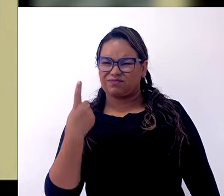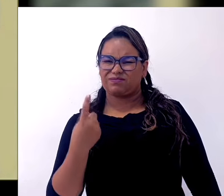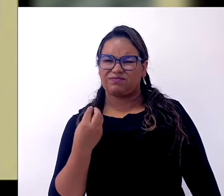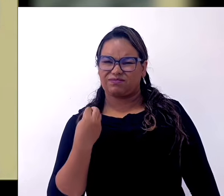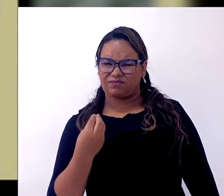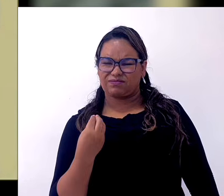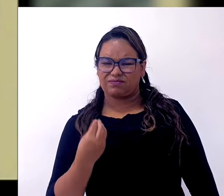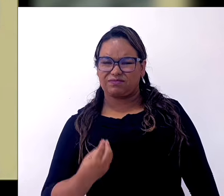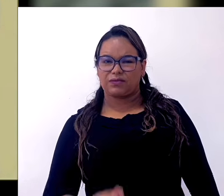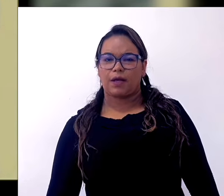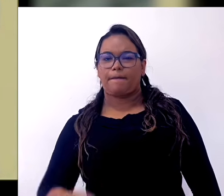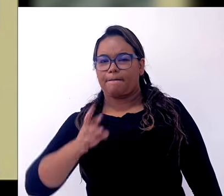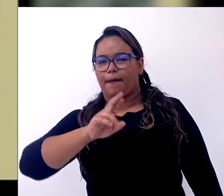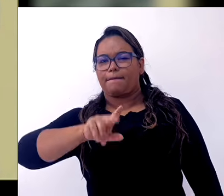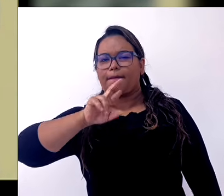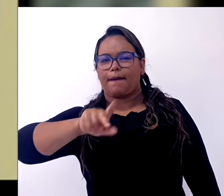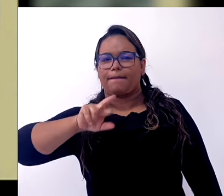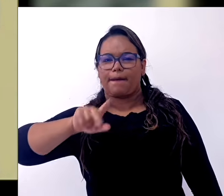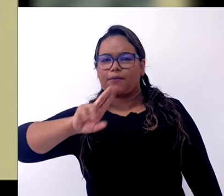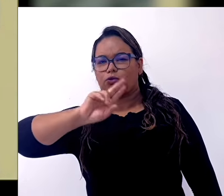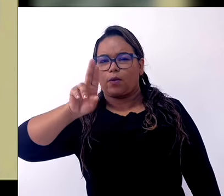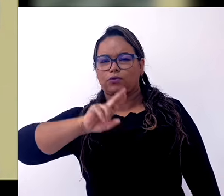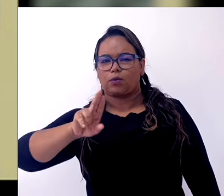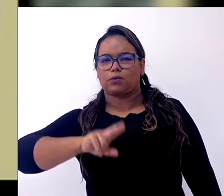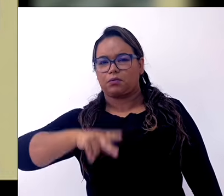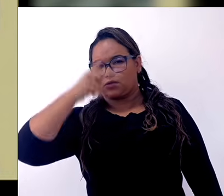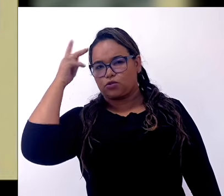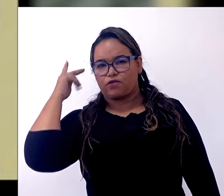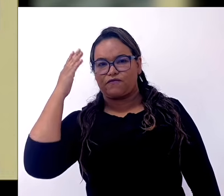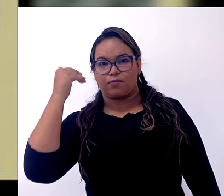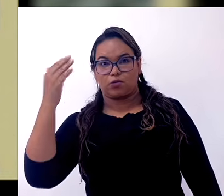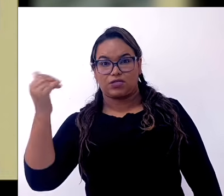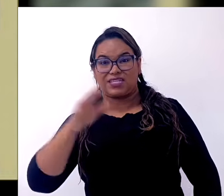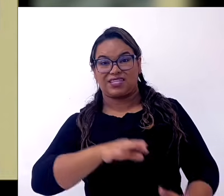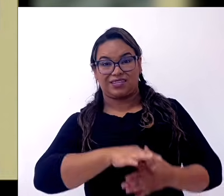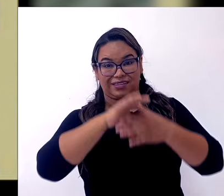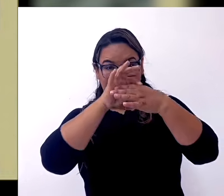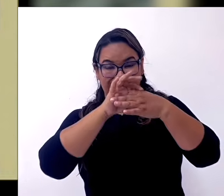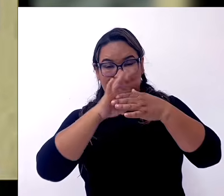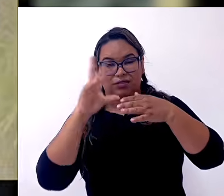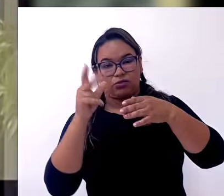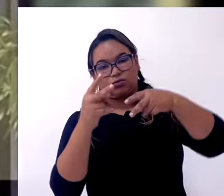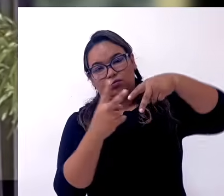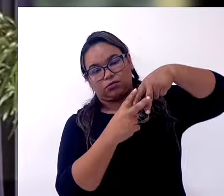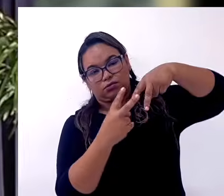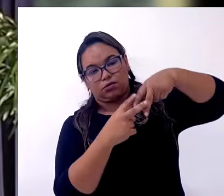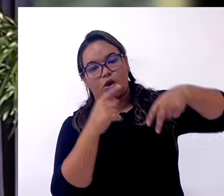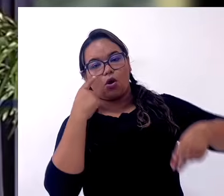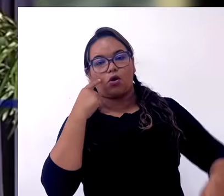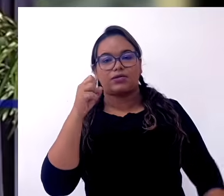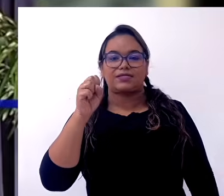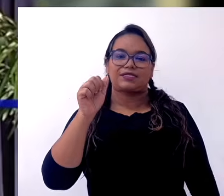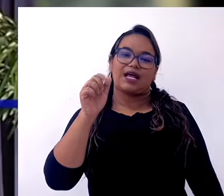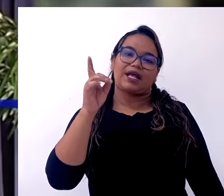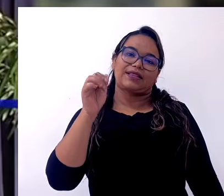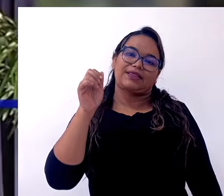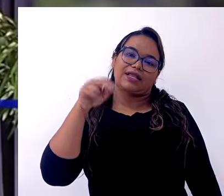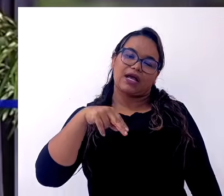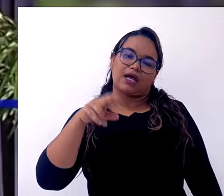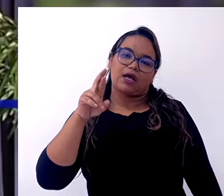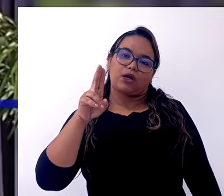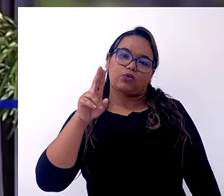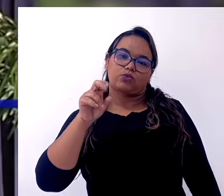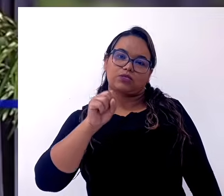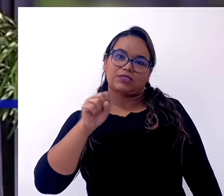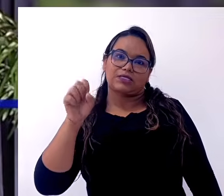E esta foi a foto que foi transmitida pela televisão durante a guerra. Agora, naquela época eles diziam que eles não tinham